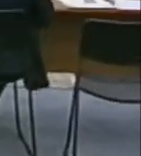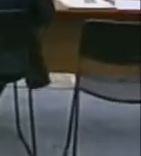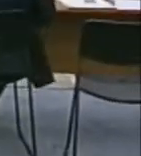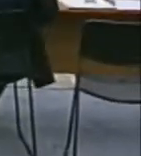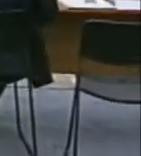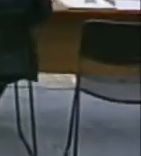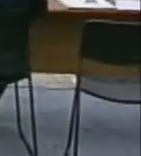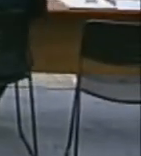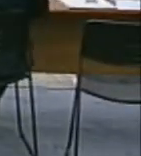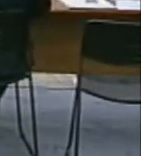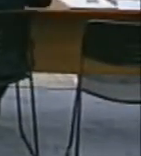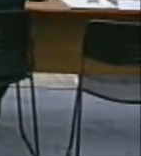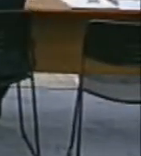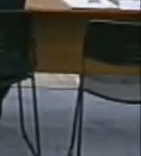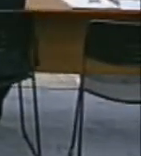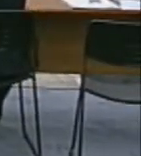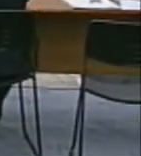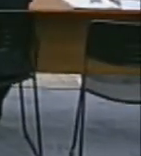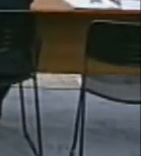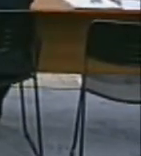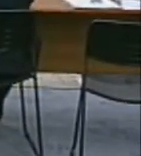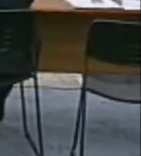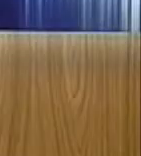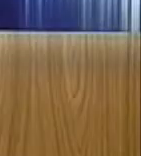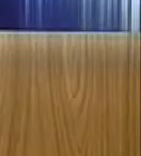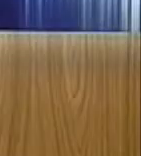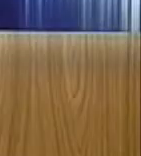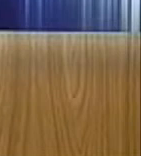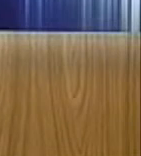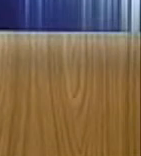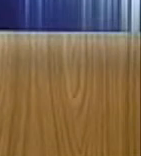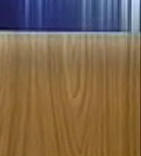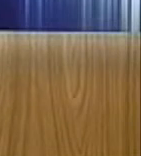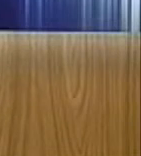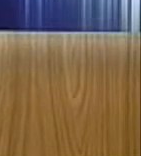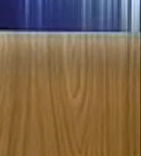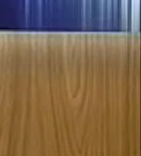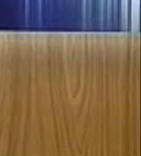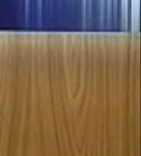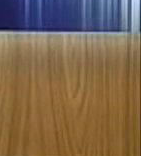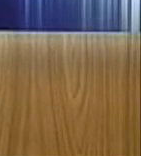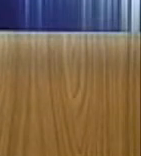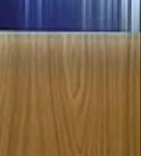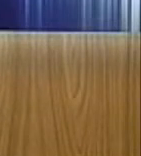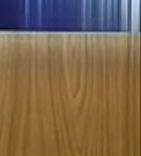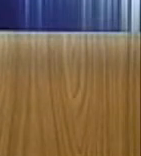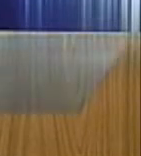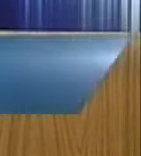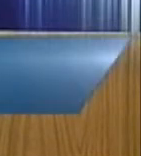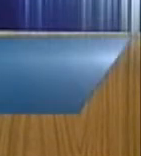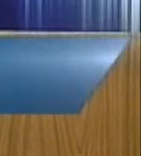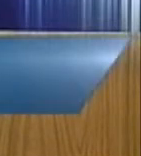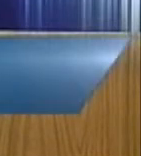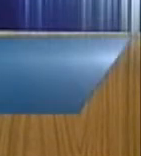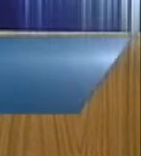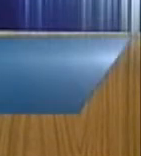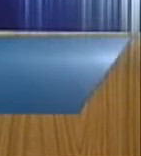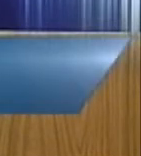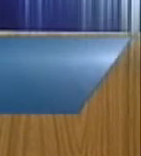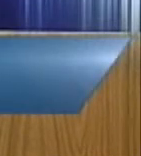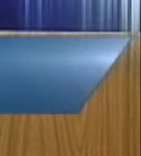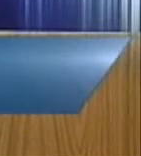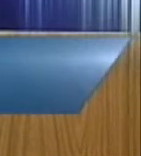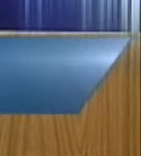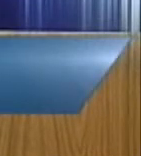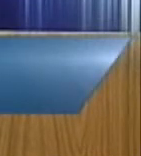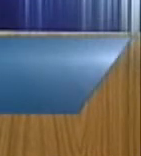que você escolheu ela não volta com audiência pública hoje dessa vez tratando da